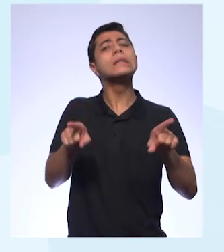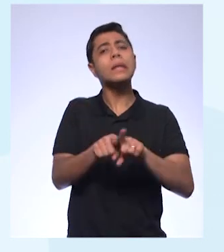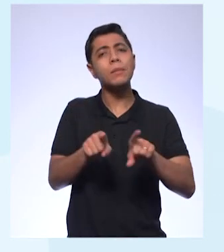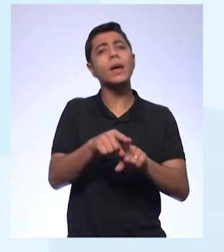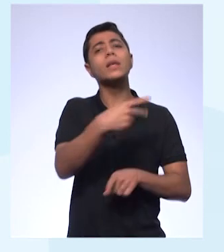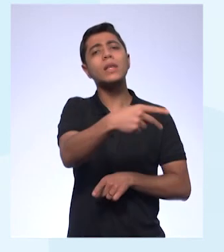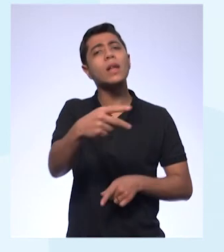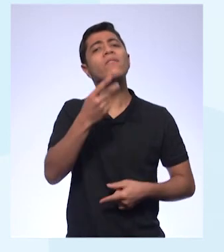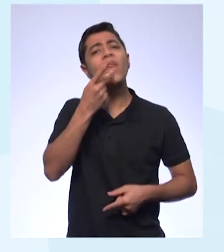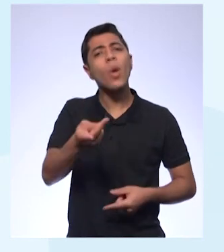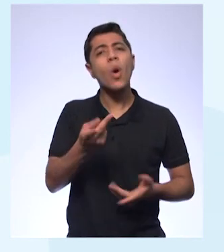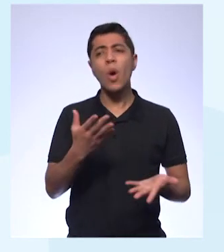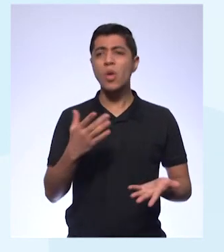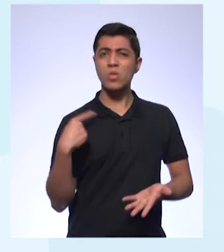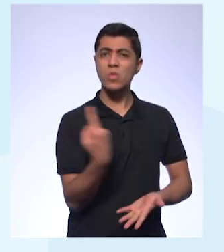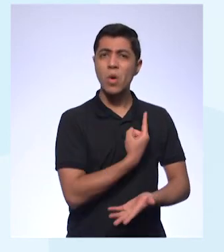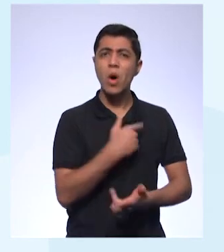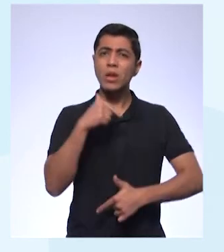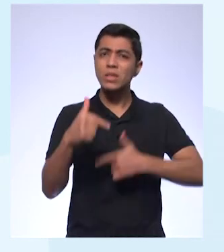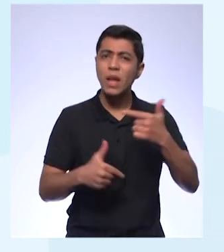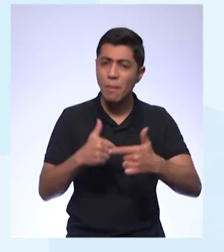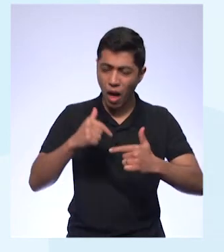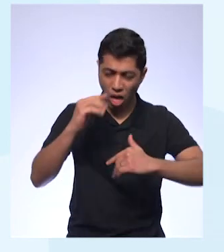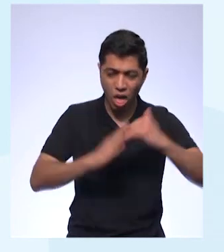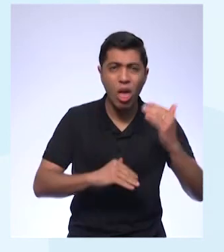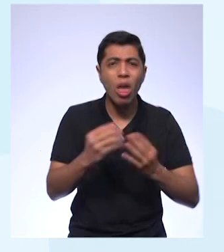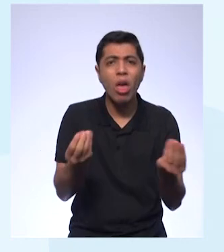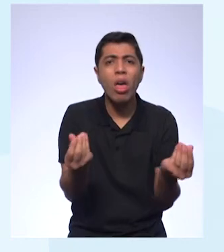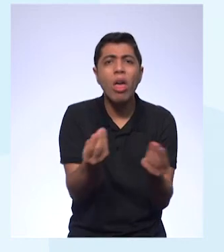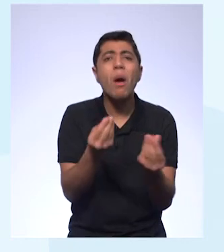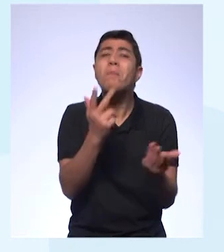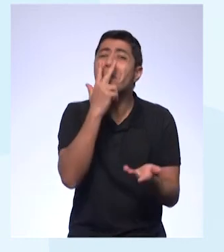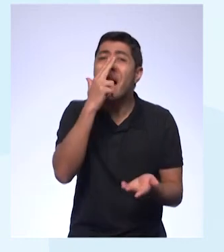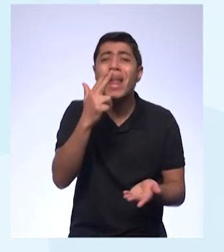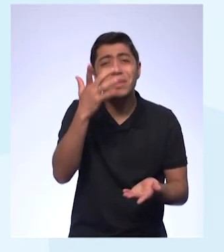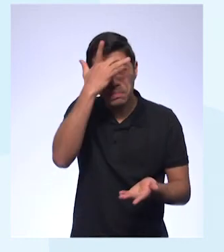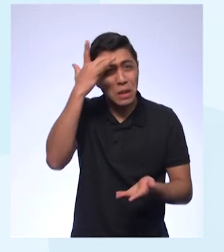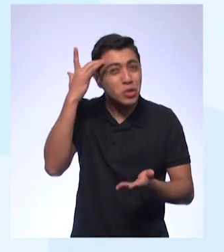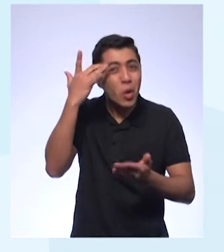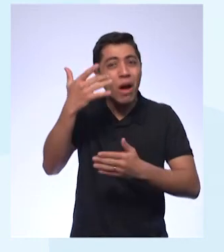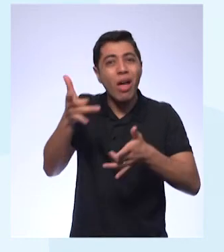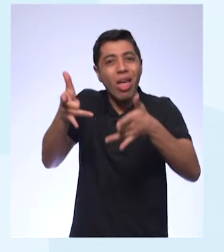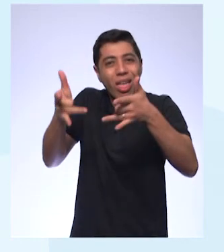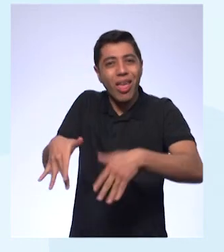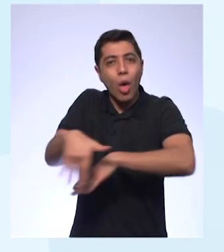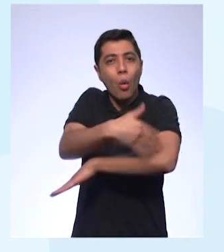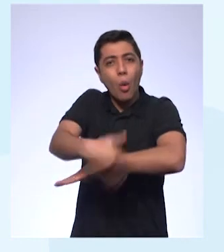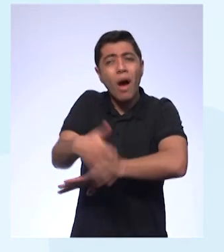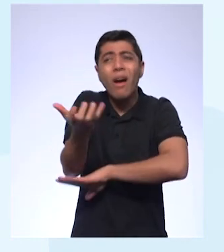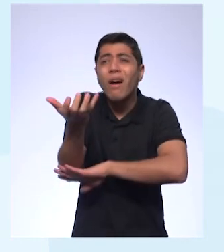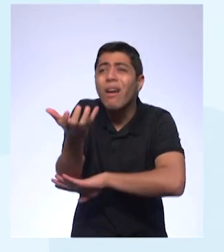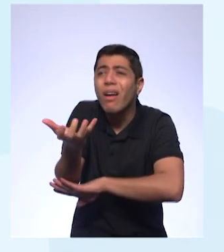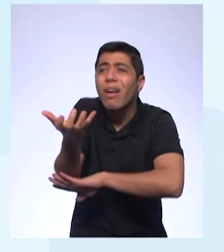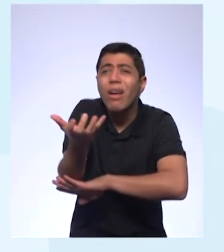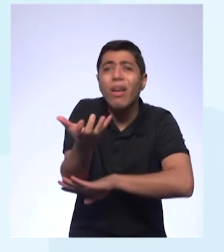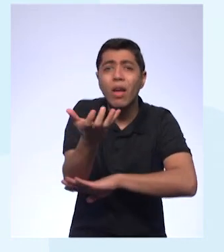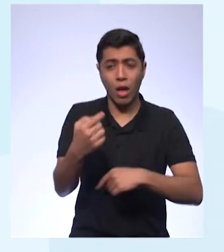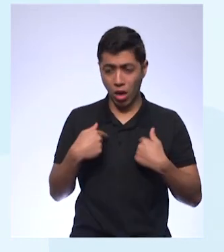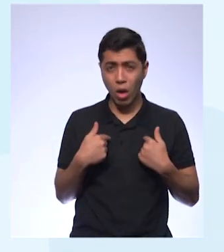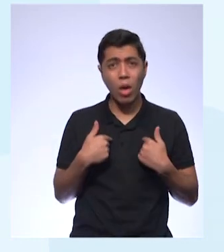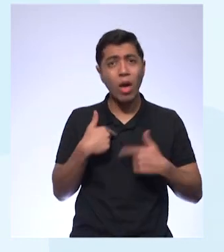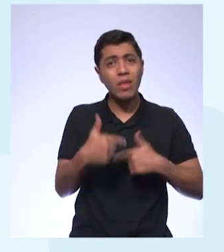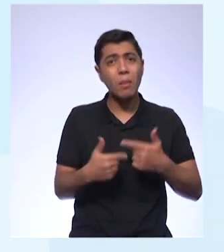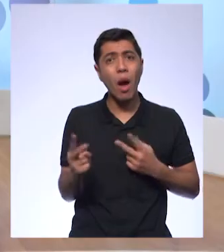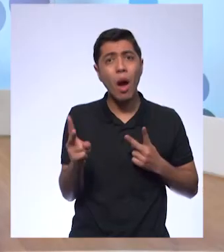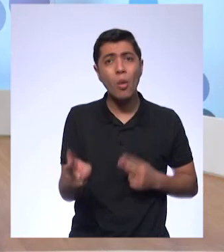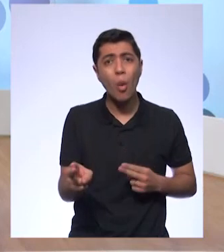de mendigos, né? E eles estavam tentando levar essa petição, essa carta até o Nicolau II. É o